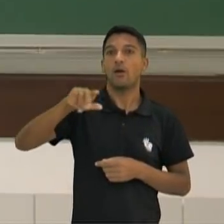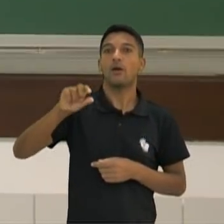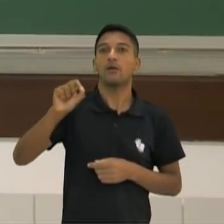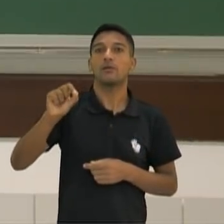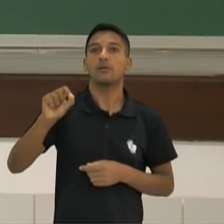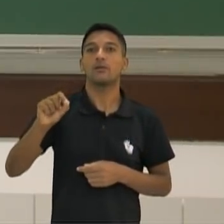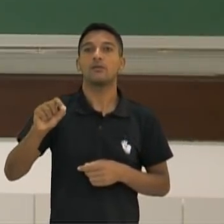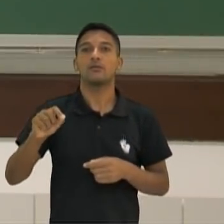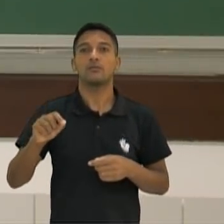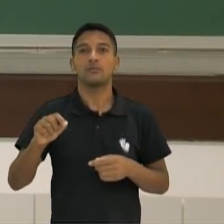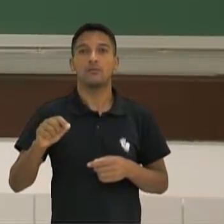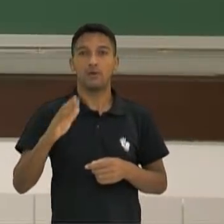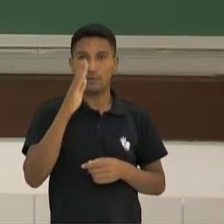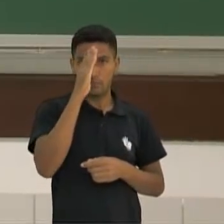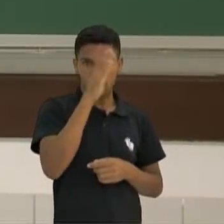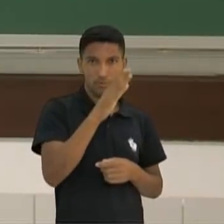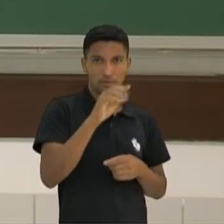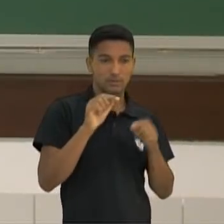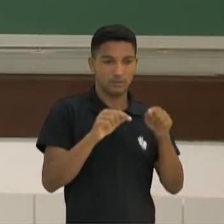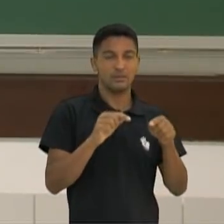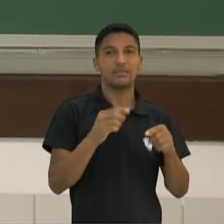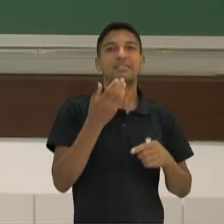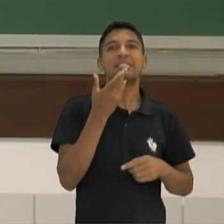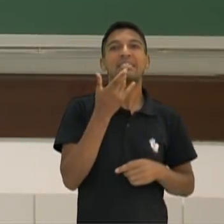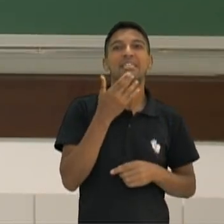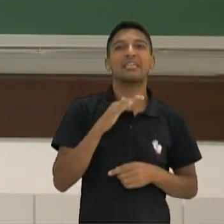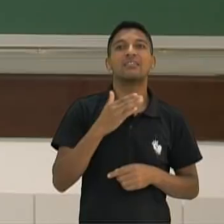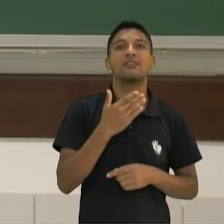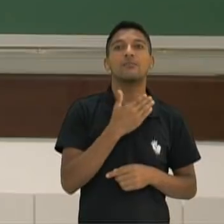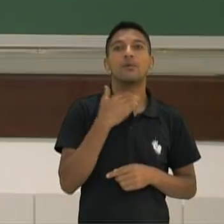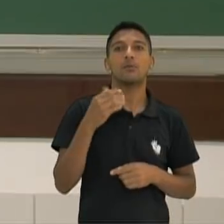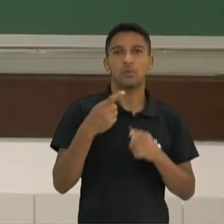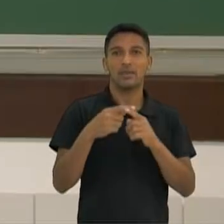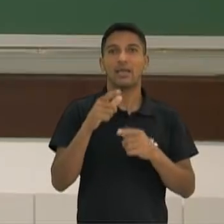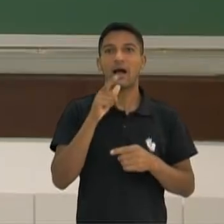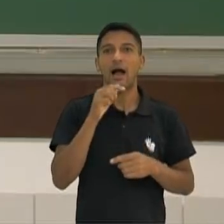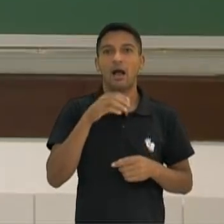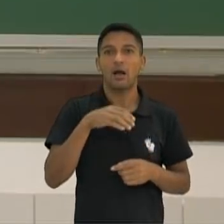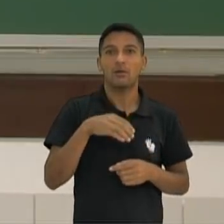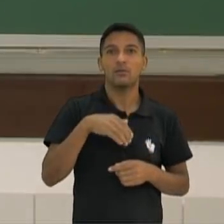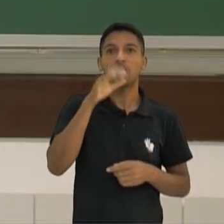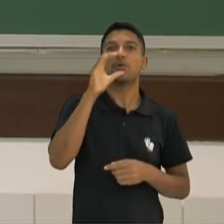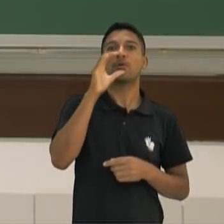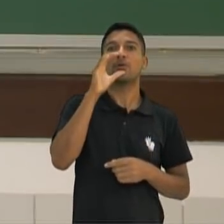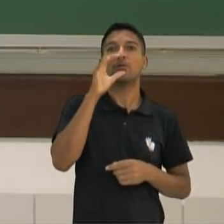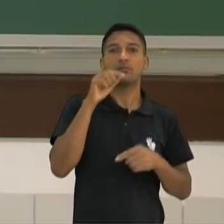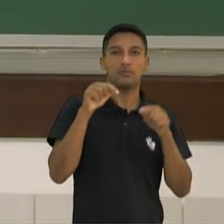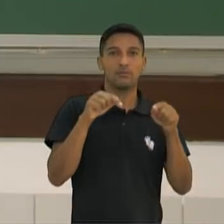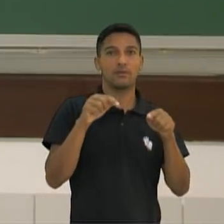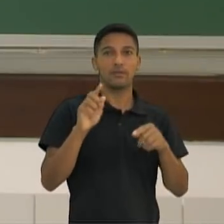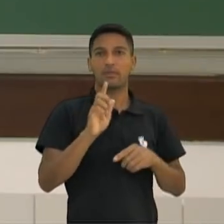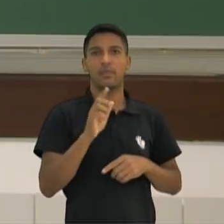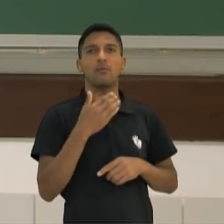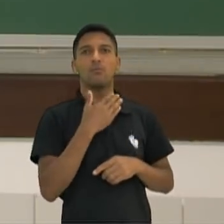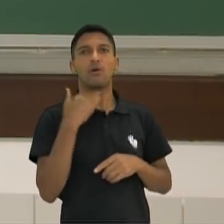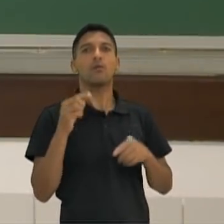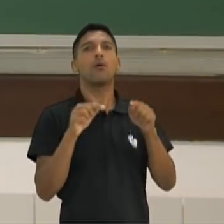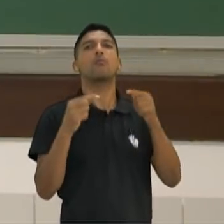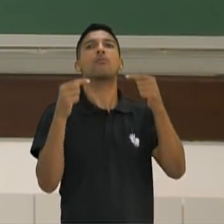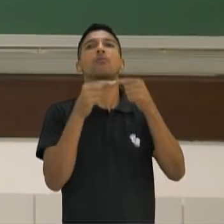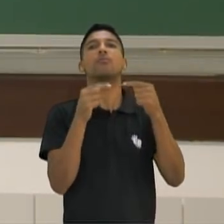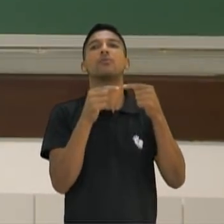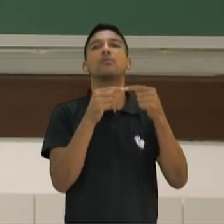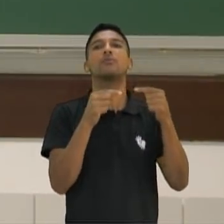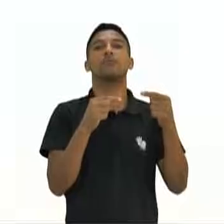causar diretamente morte por ingestão da água contaminada. E na verdade aquela que não faz muita